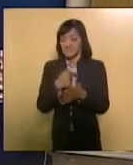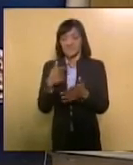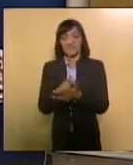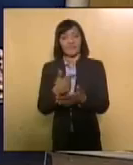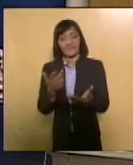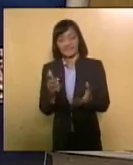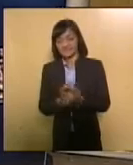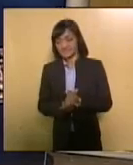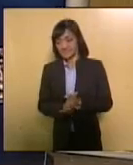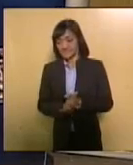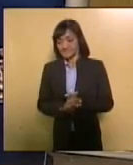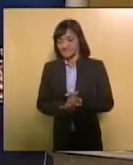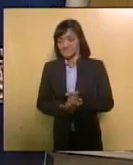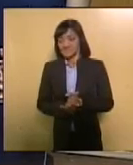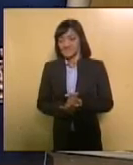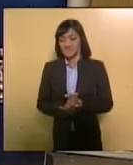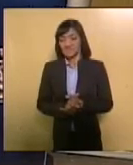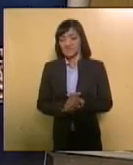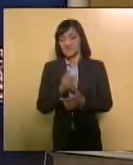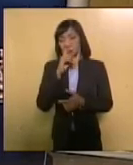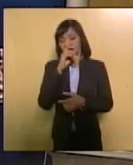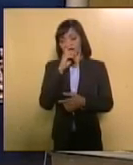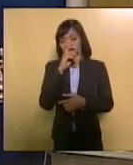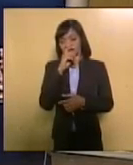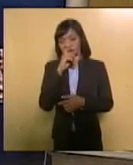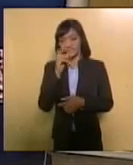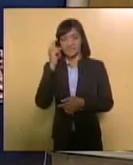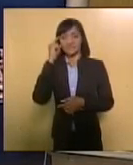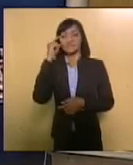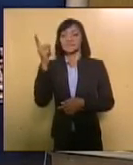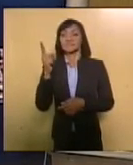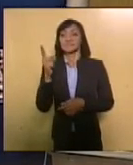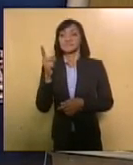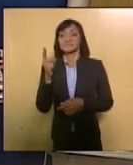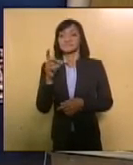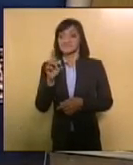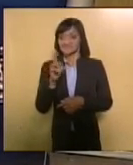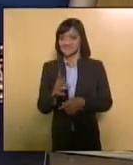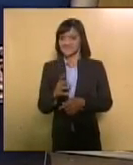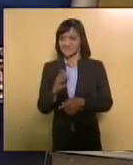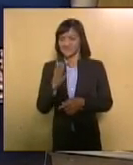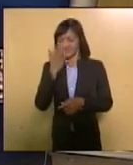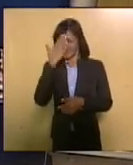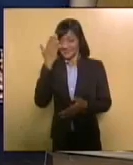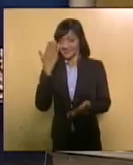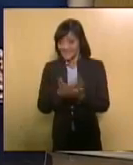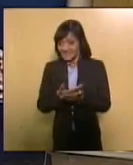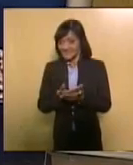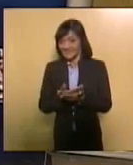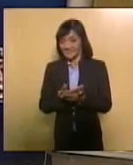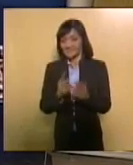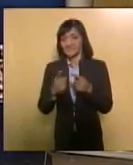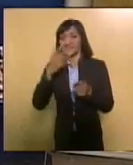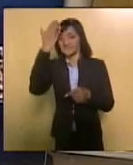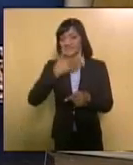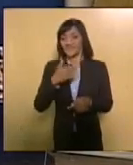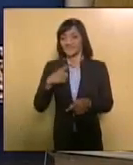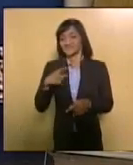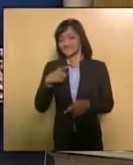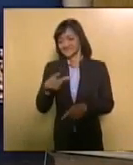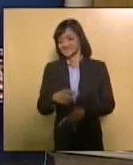pensando o pessoal lá do fundo lá deve estar pensando pô será que esse cara tem só convicção não eu tenho